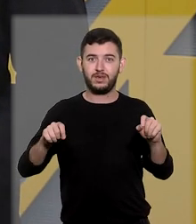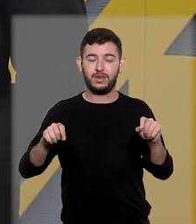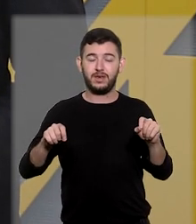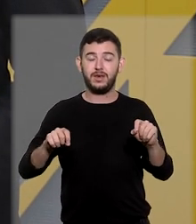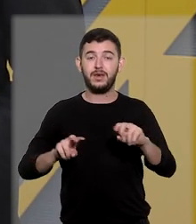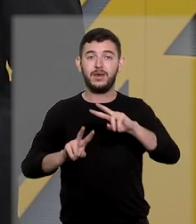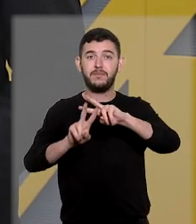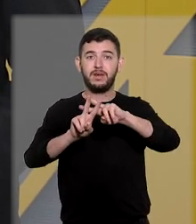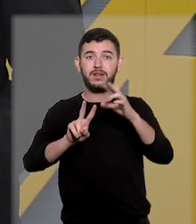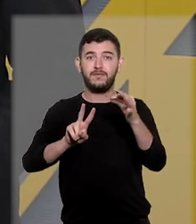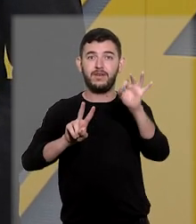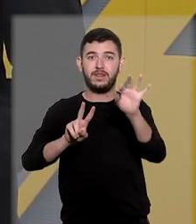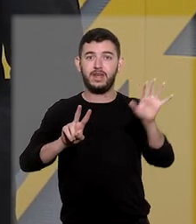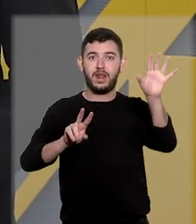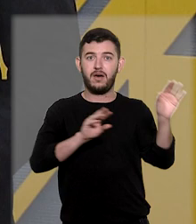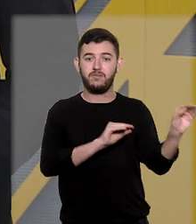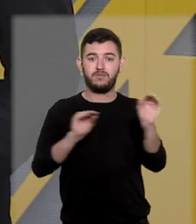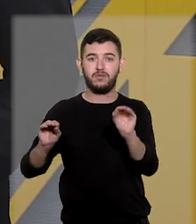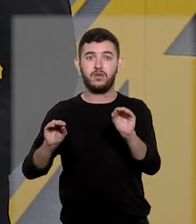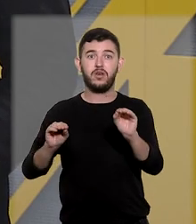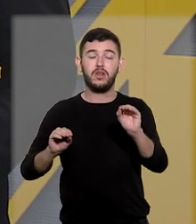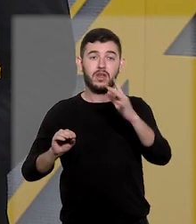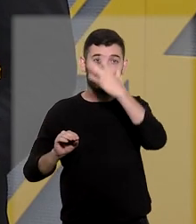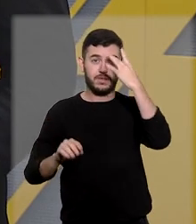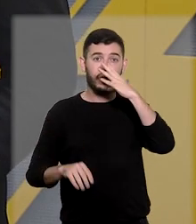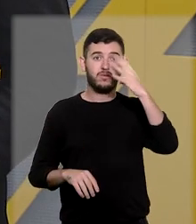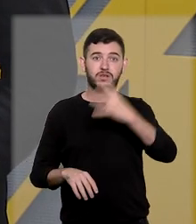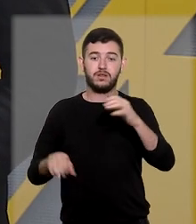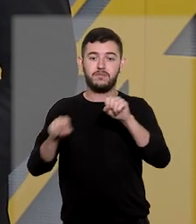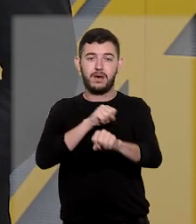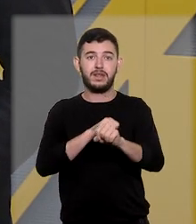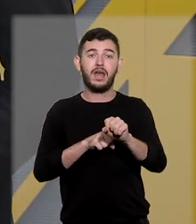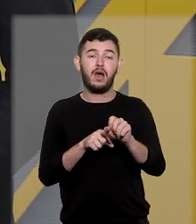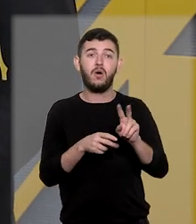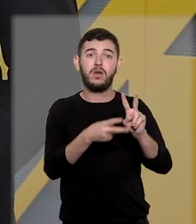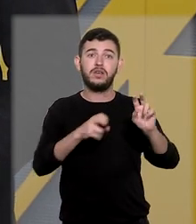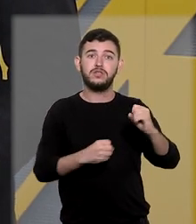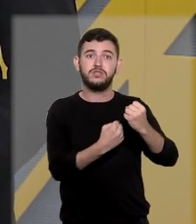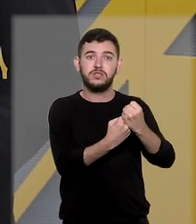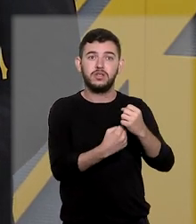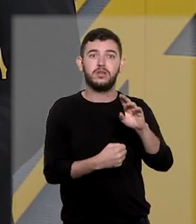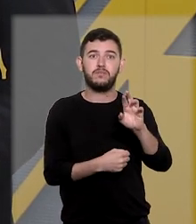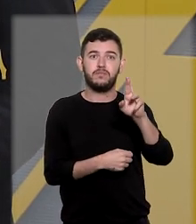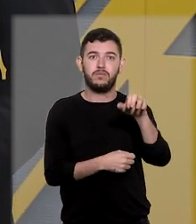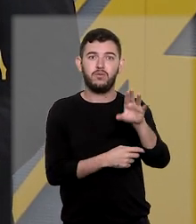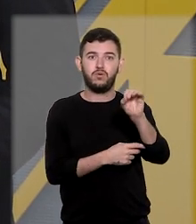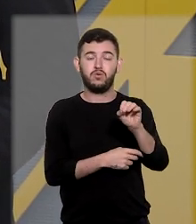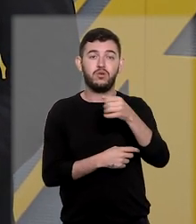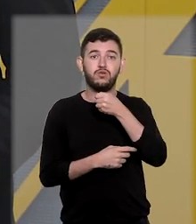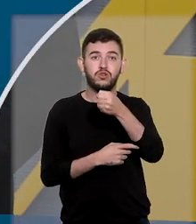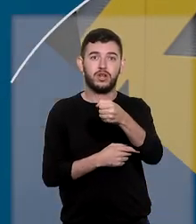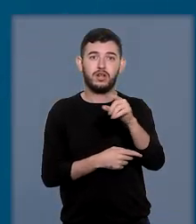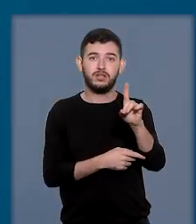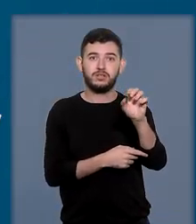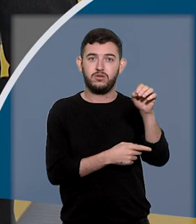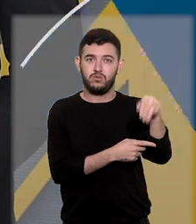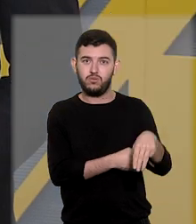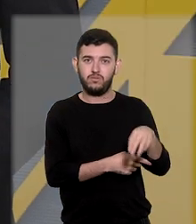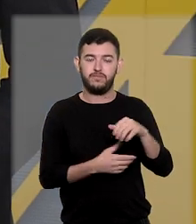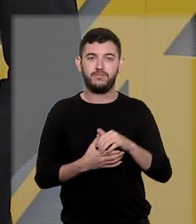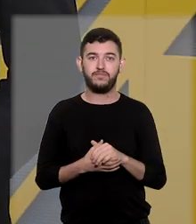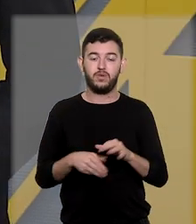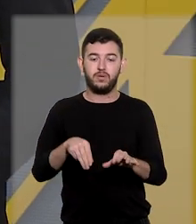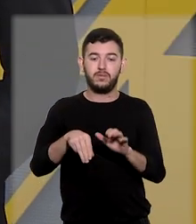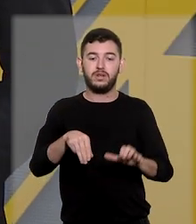para penitenciárias federais dos acusados pela morte do indigenista Bruno Pereira e o jornalista britânico Dom Phillips.